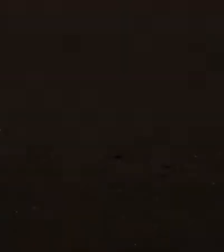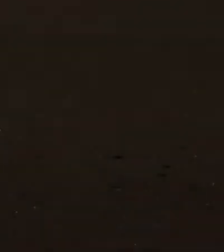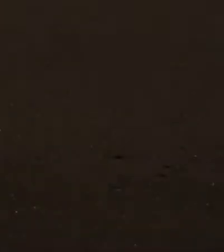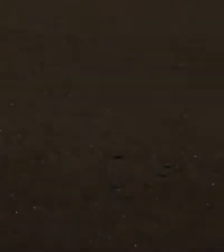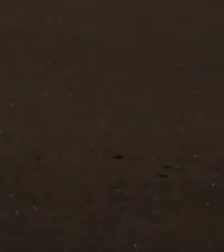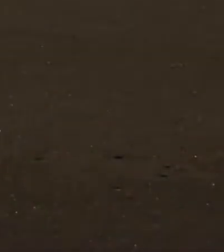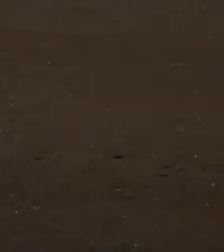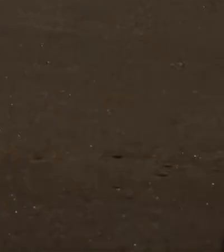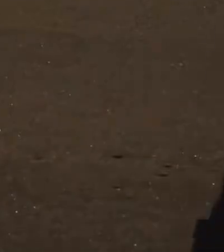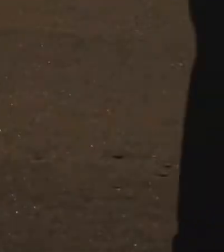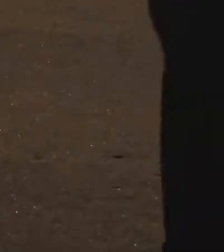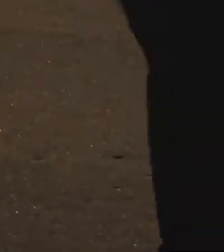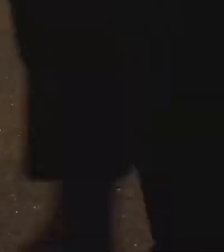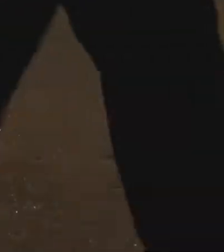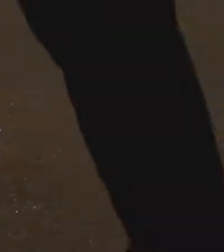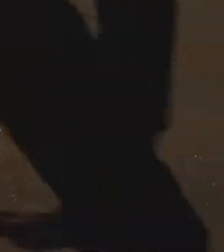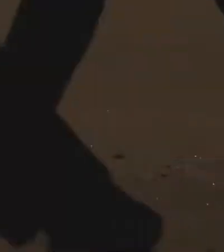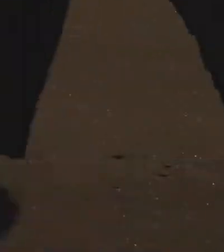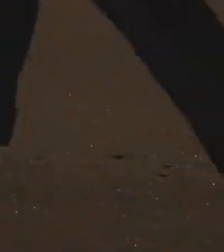e